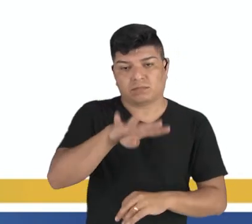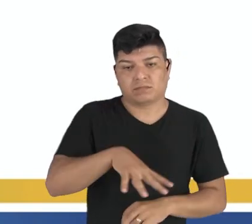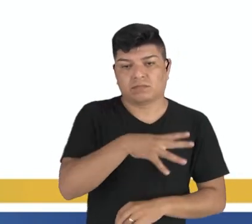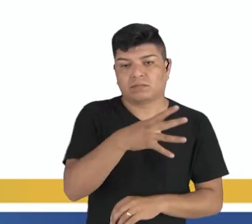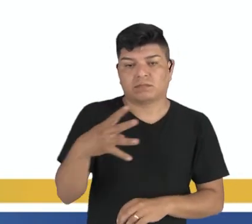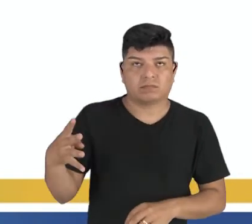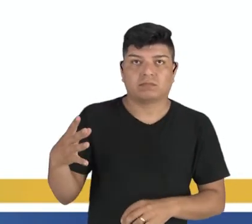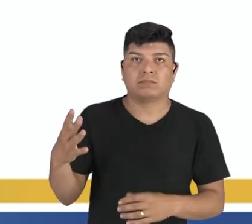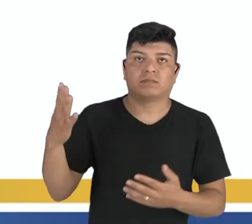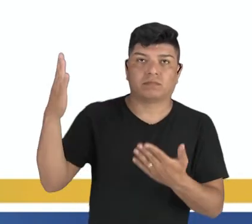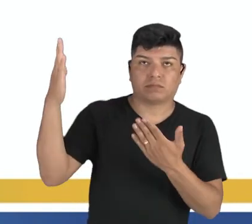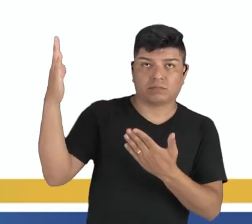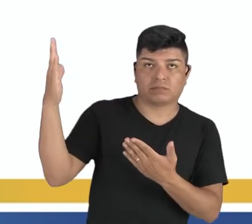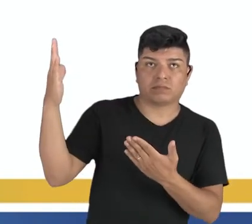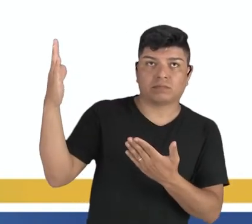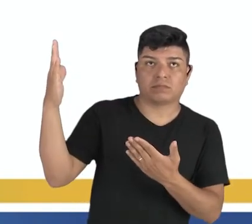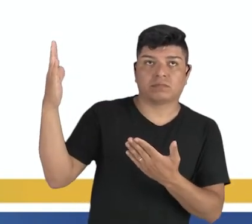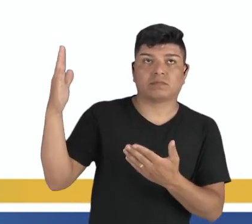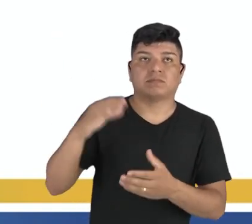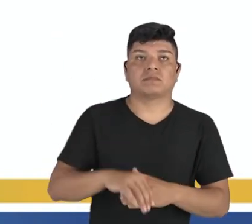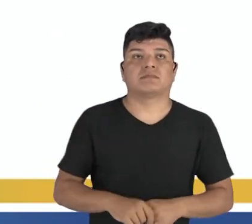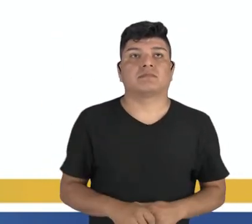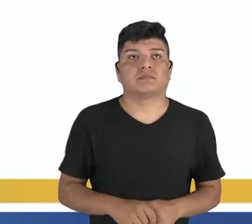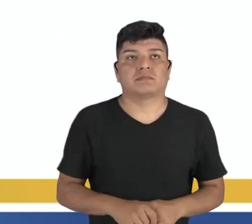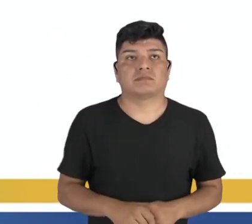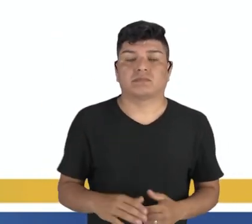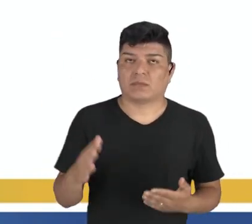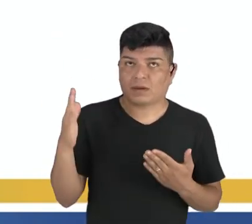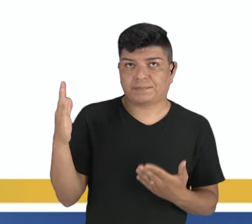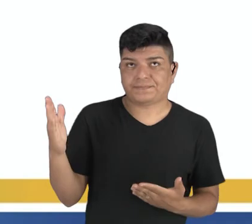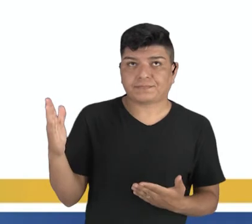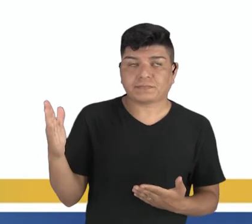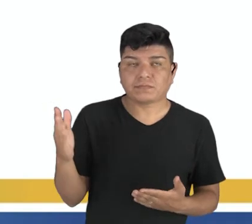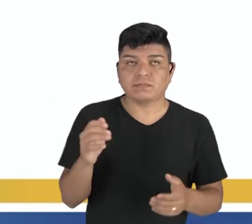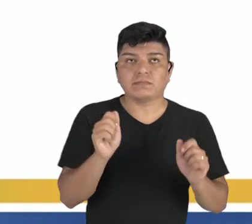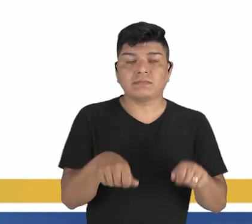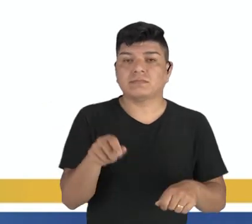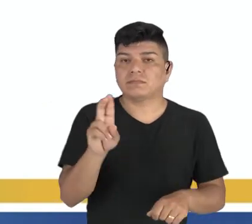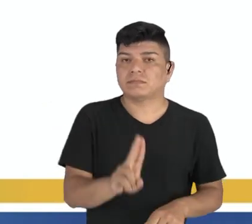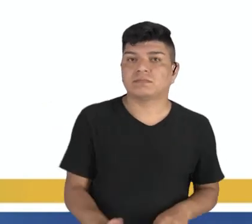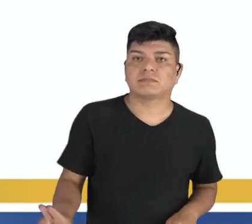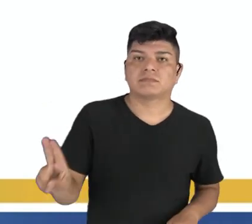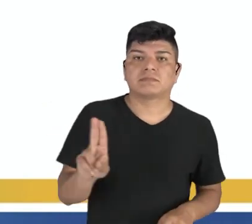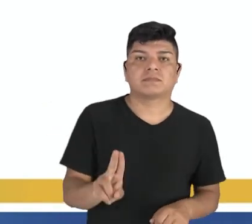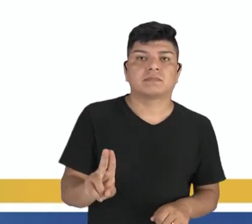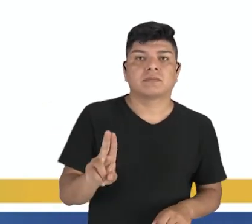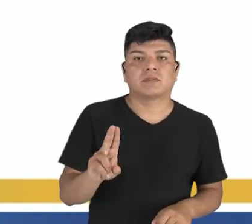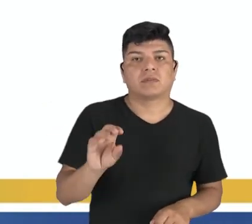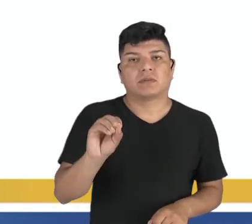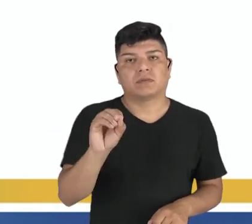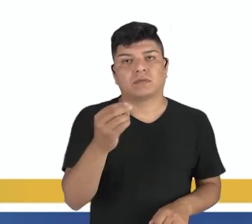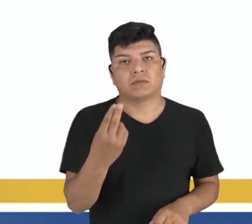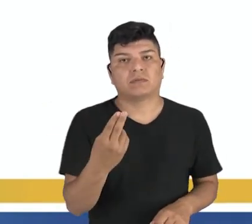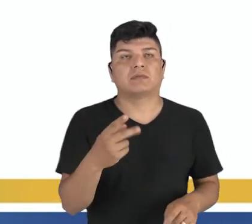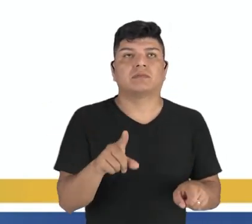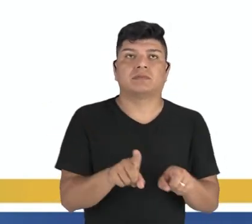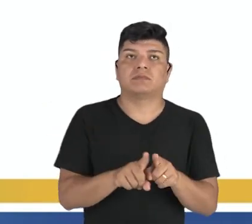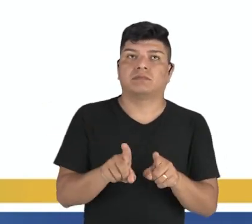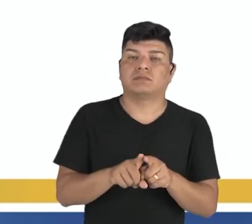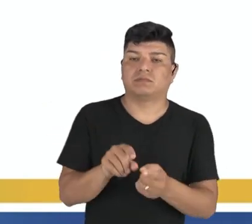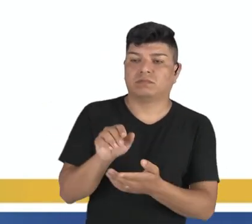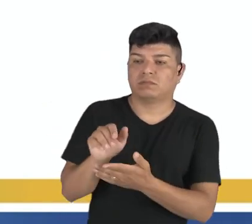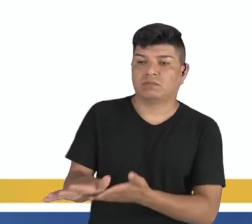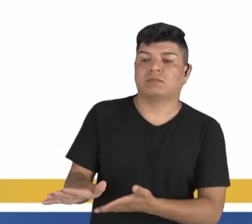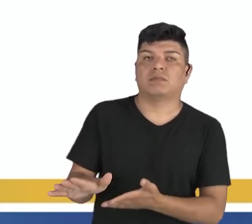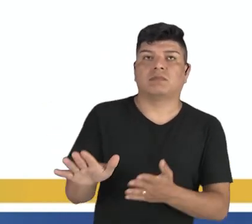tabela, da seguinte maneira. Então, nesse caso, nós podemos utilizar ou lançar a mão, né, das